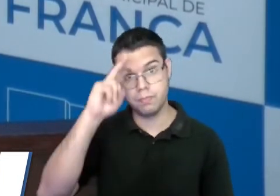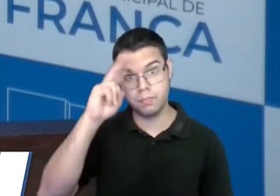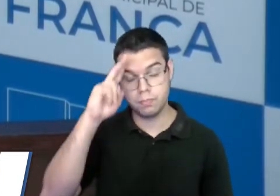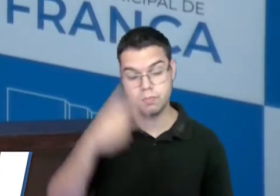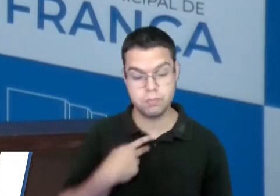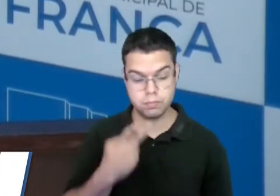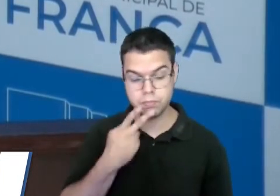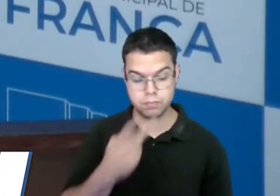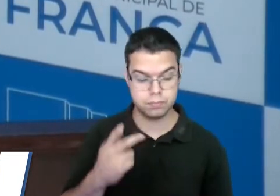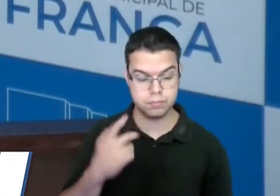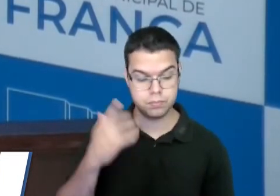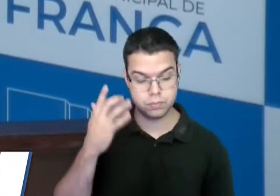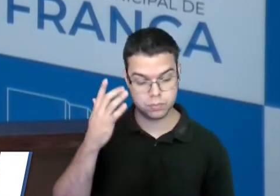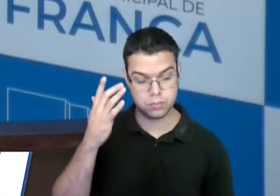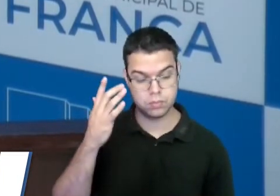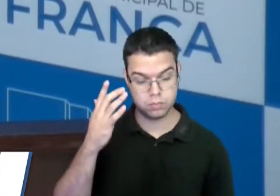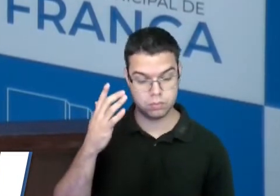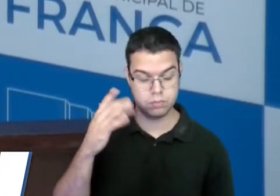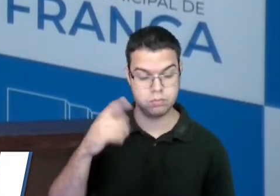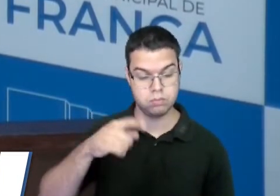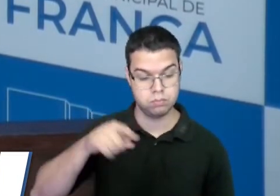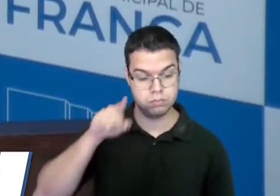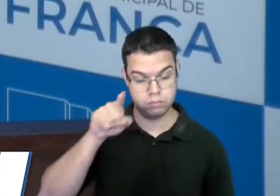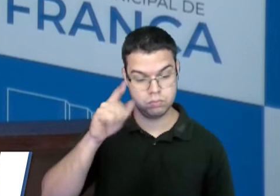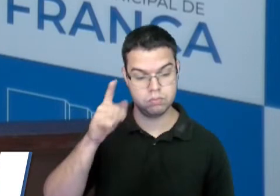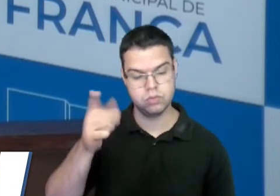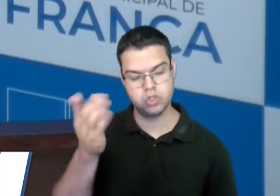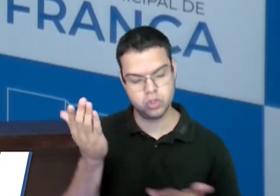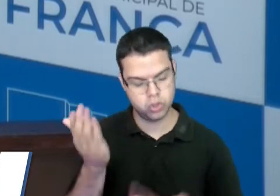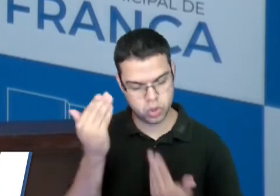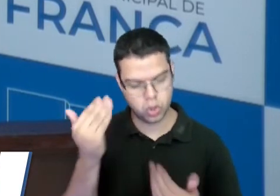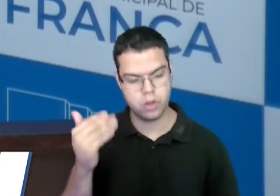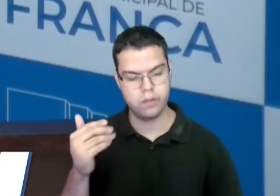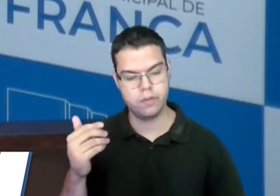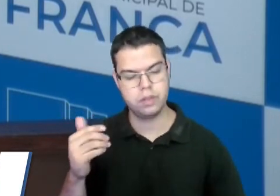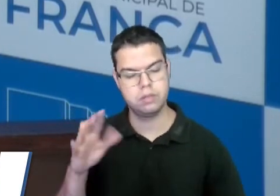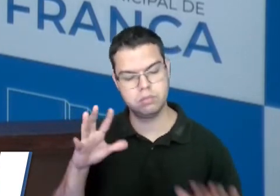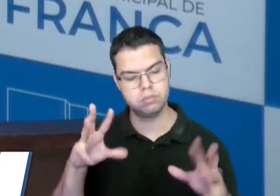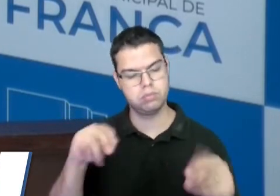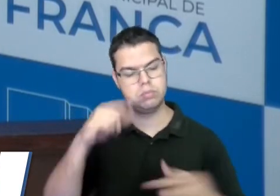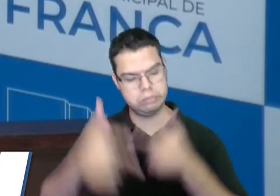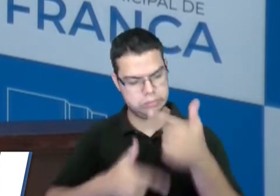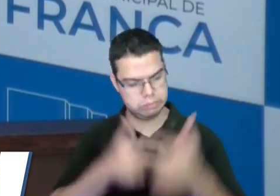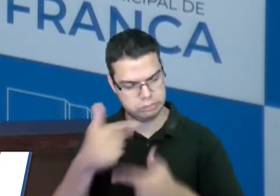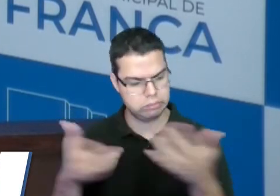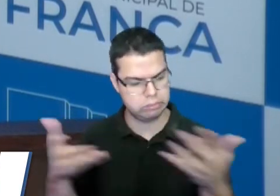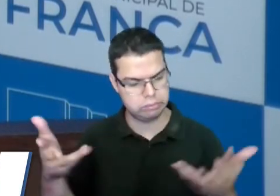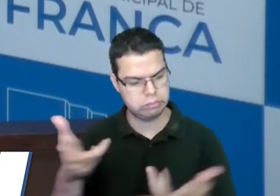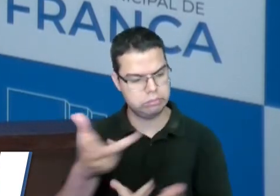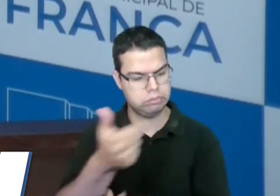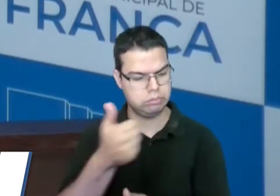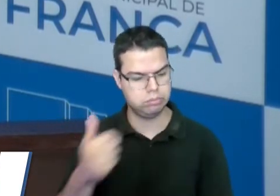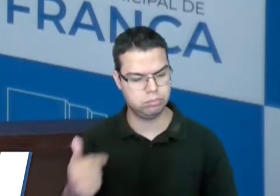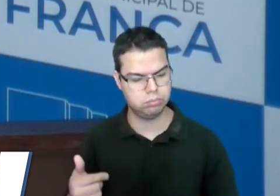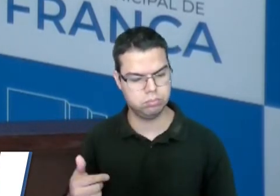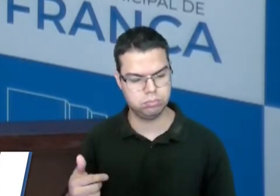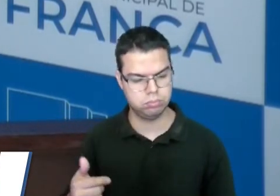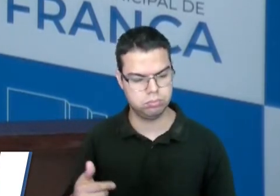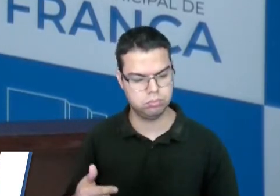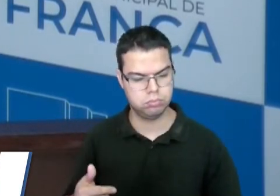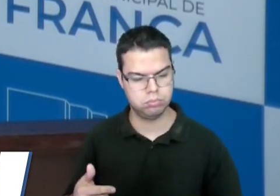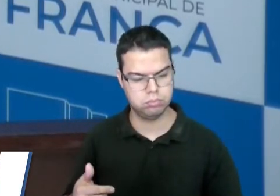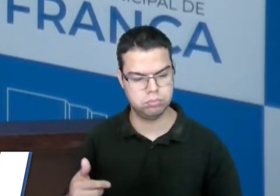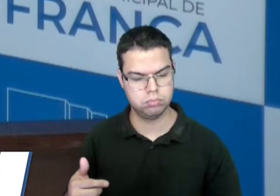acho que você, jovem, fez aí um trabalho muito... Assim, foi